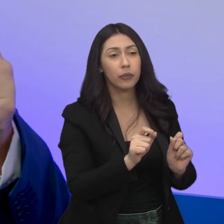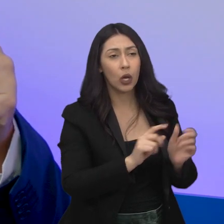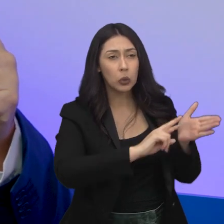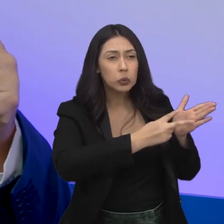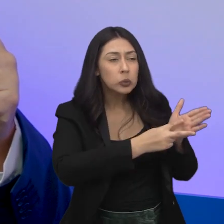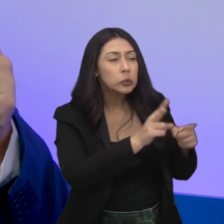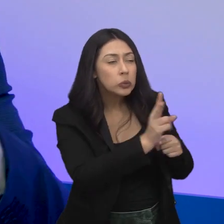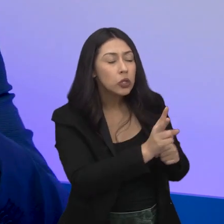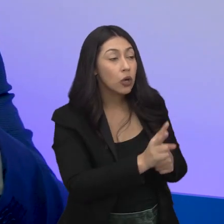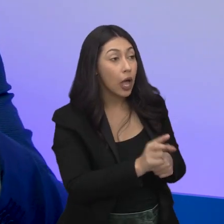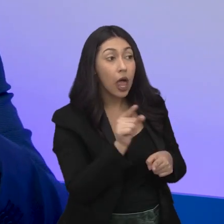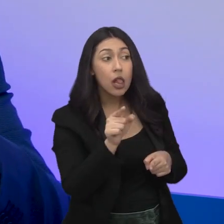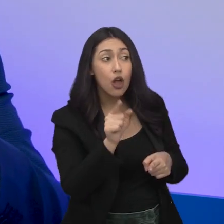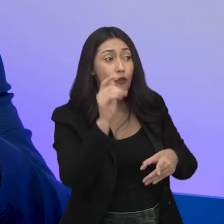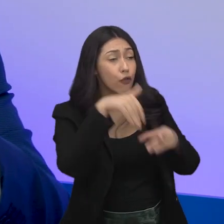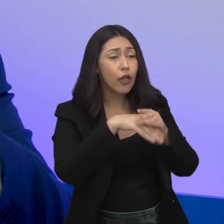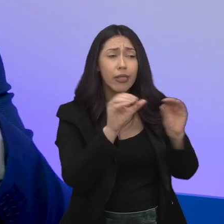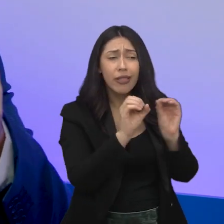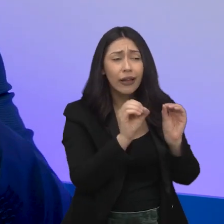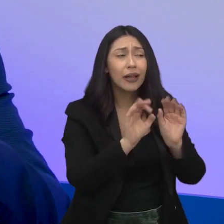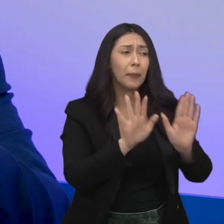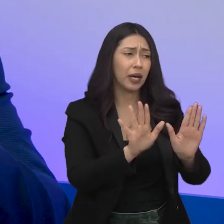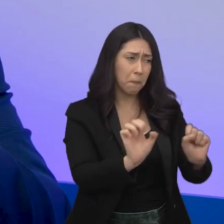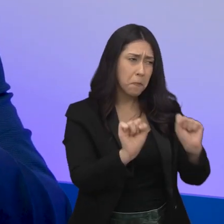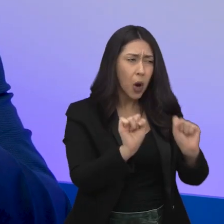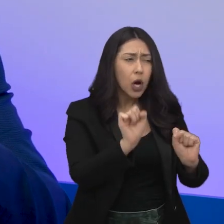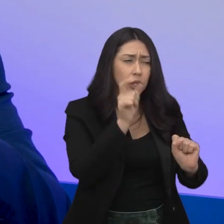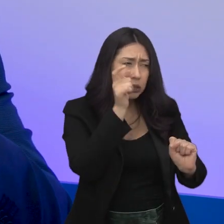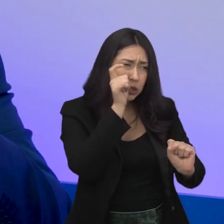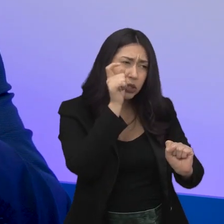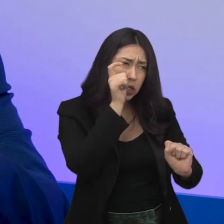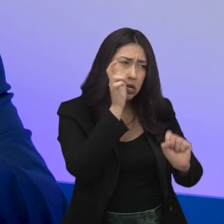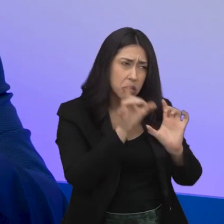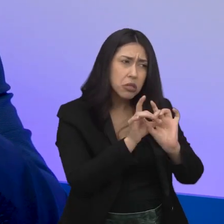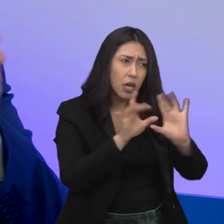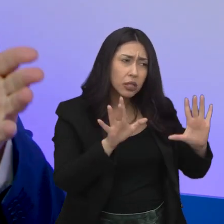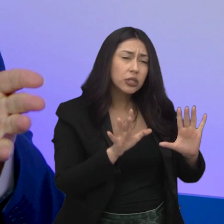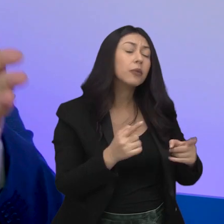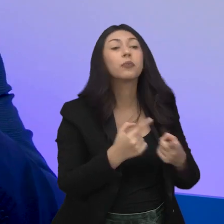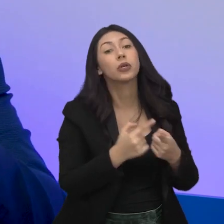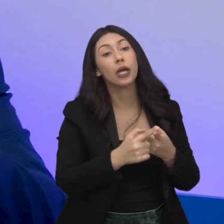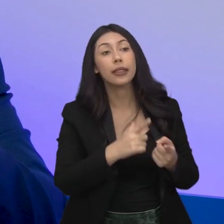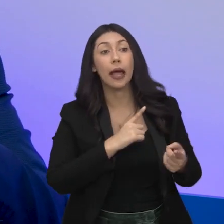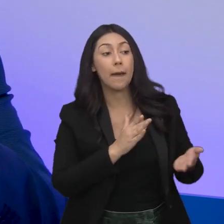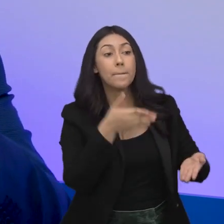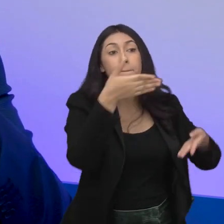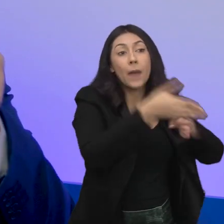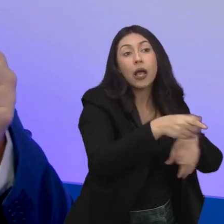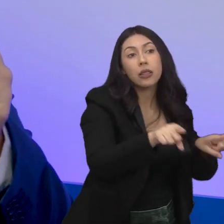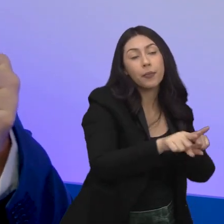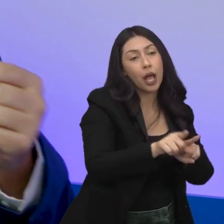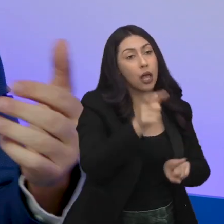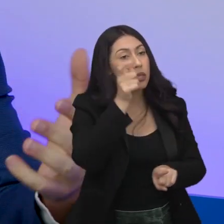mas vamos proporcionar para ele o direito de assistir, porque aí você tem o participar e o assistir, mas